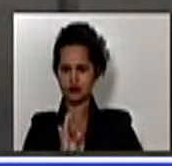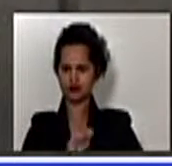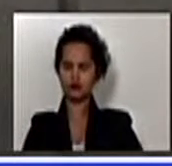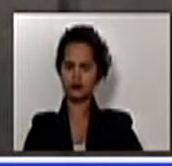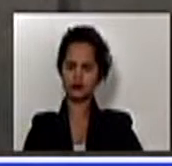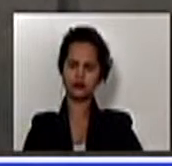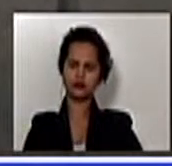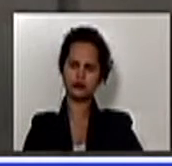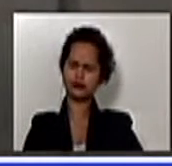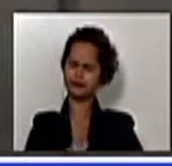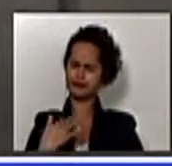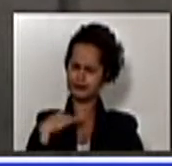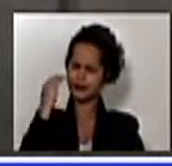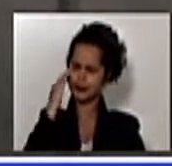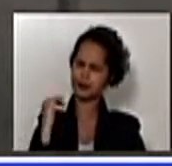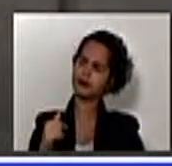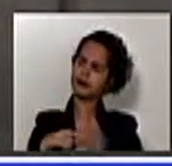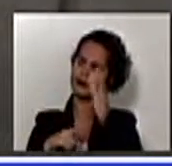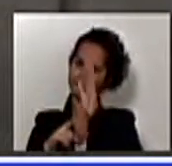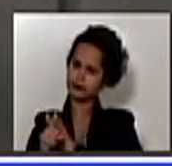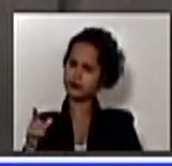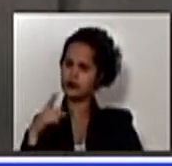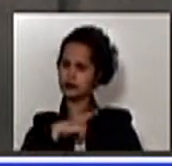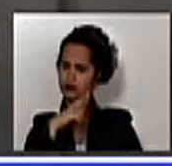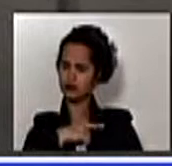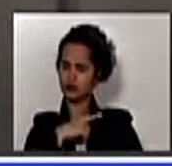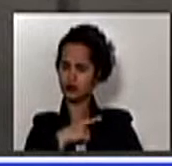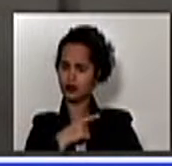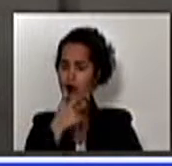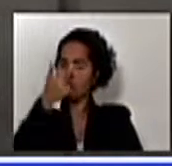Aí eu gostaria de saber se existe